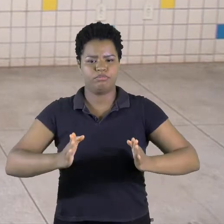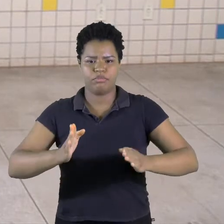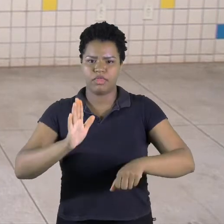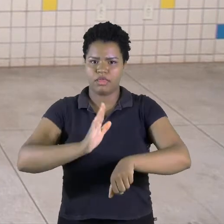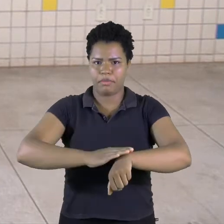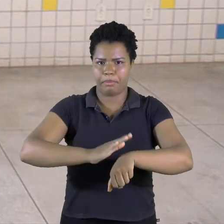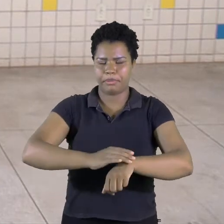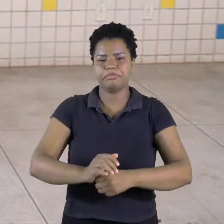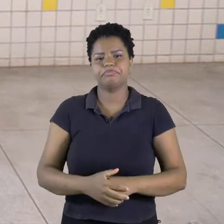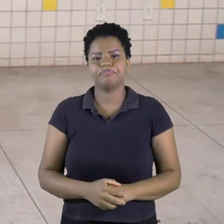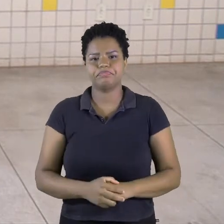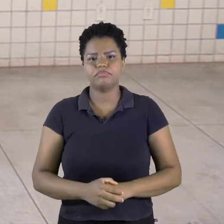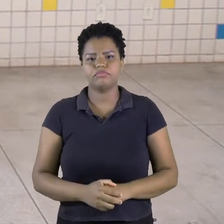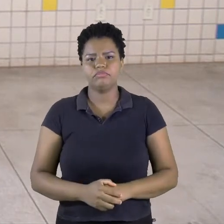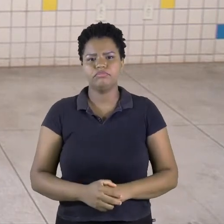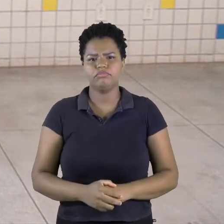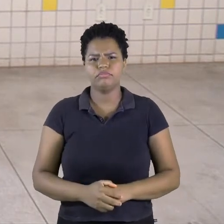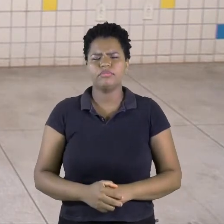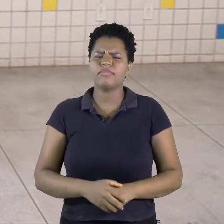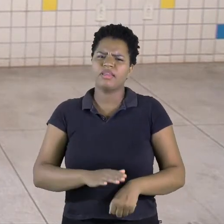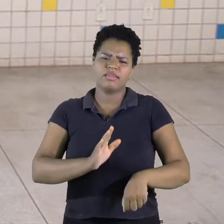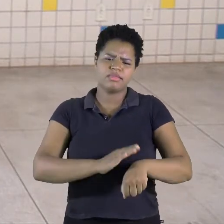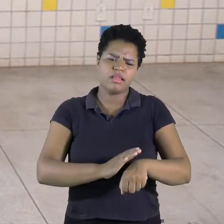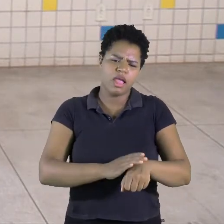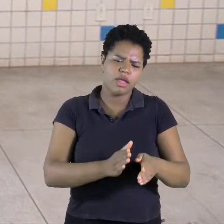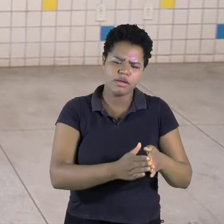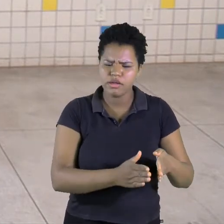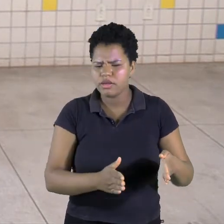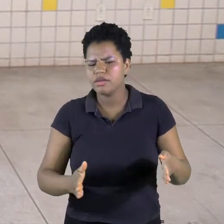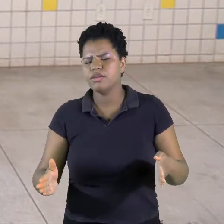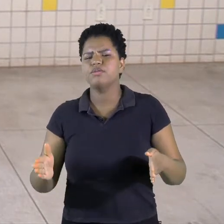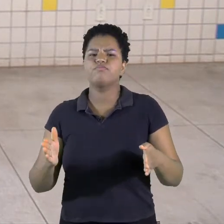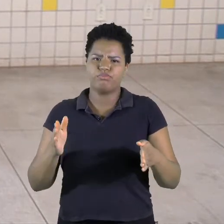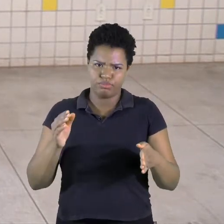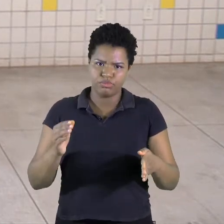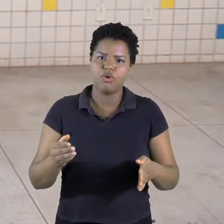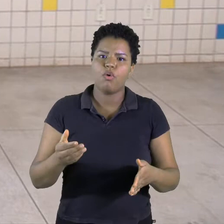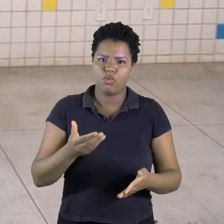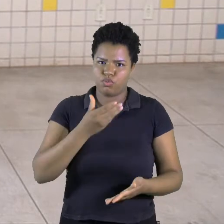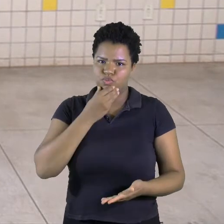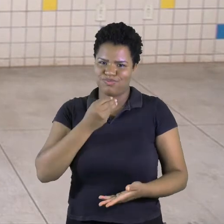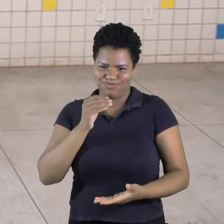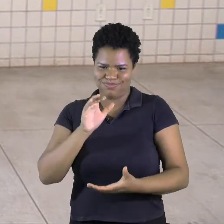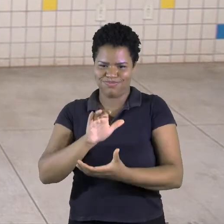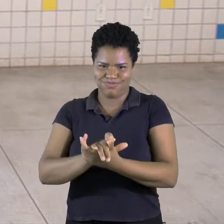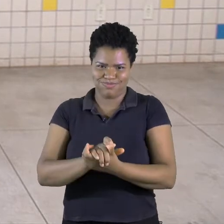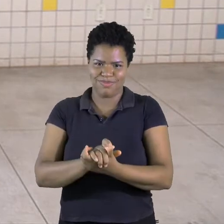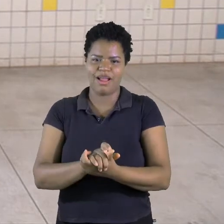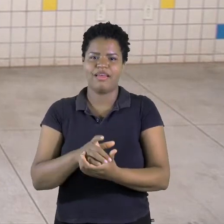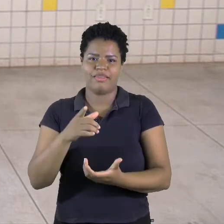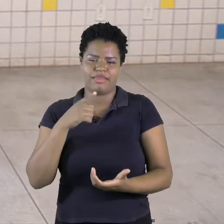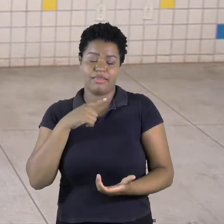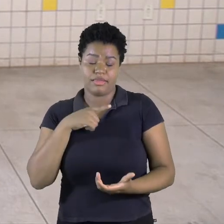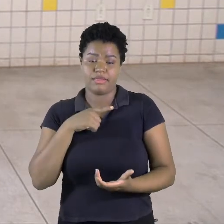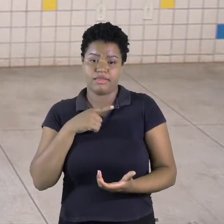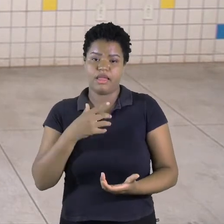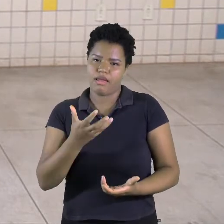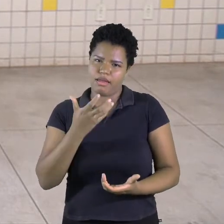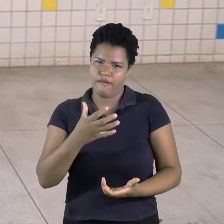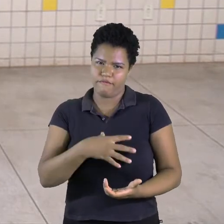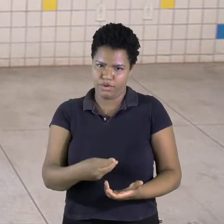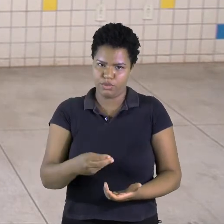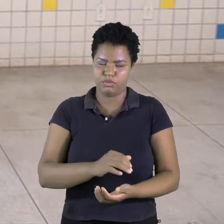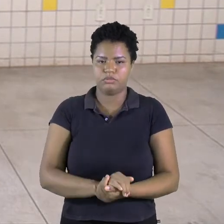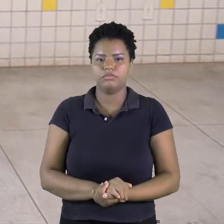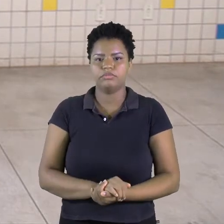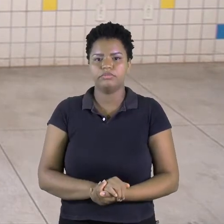tempo, durante muito tempo, o casal queria ter filhos, ó, durante muito tempo. Aí fala que ela viu as flores e desejou comer